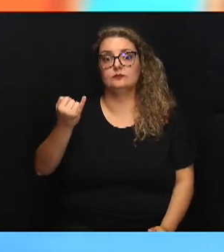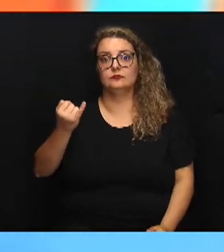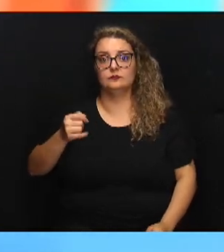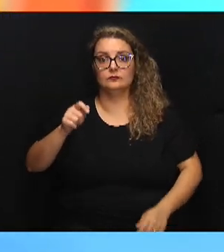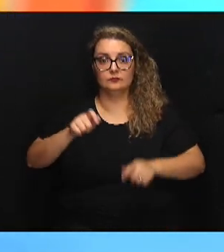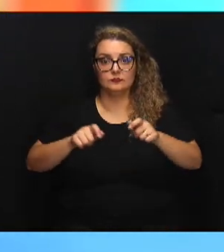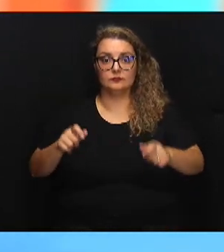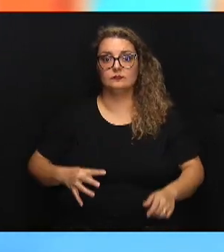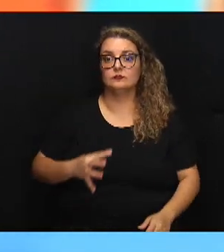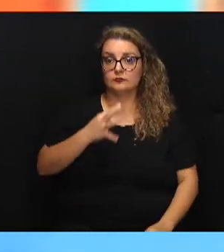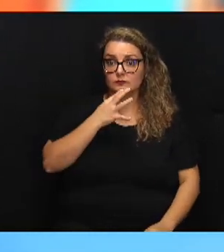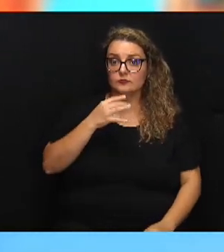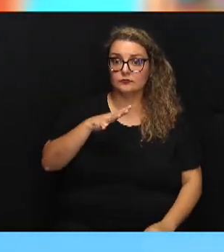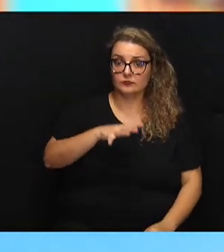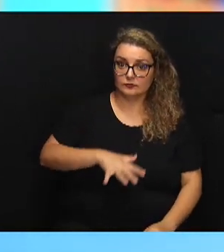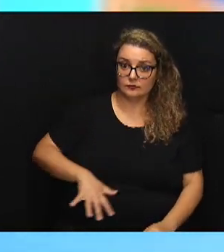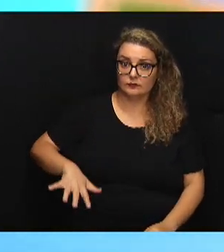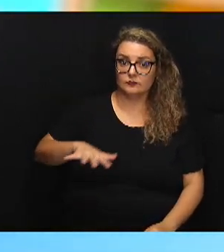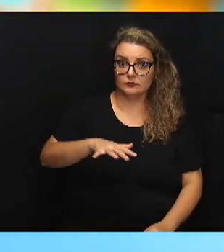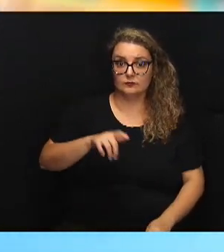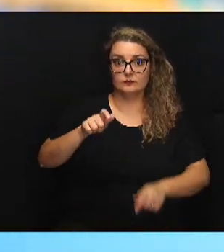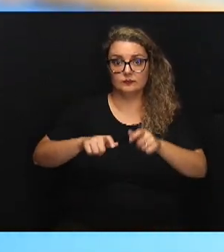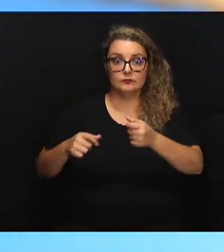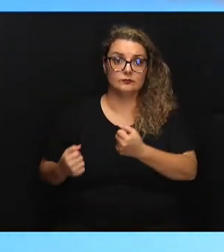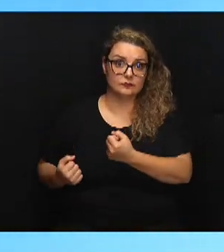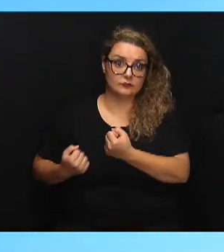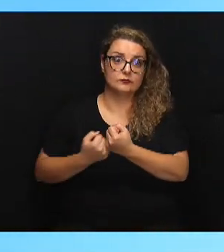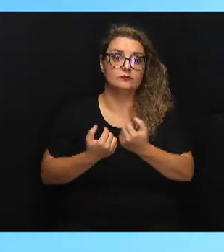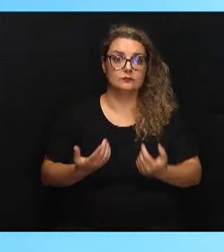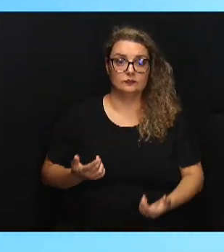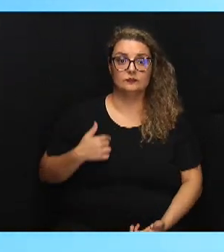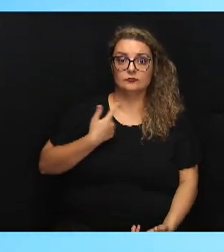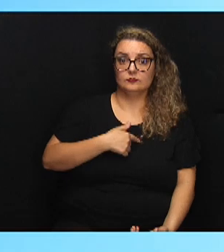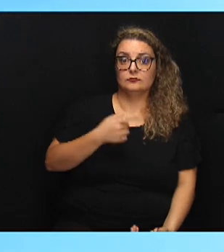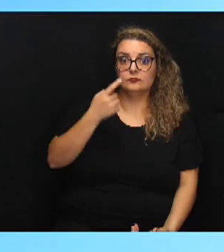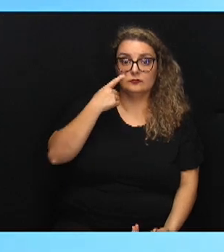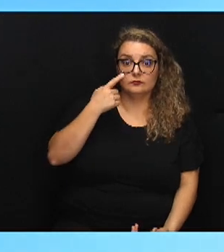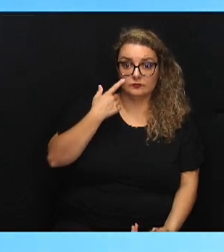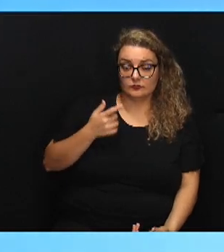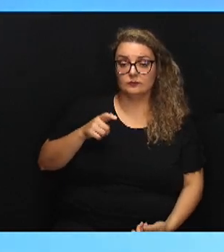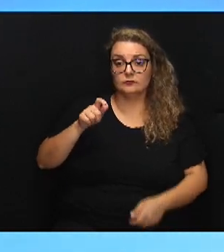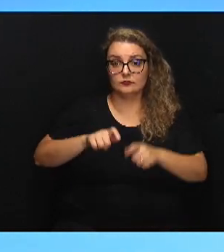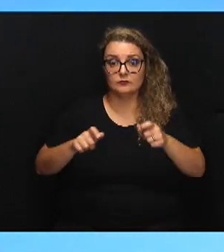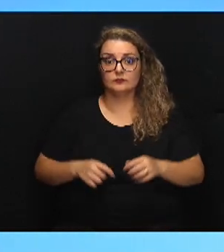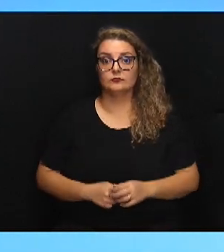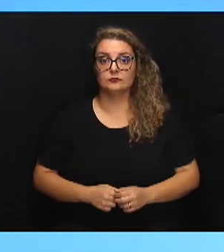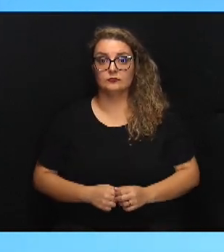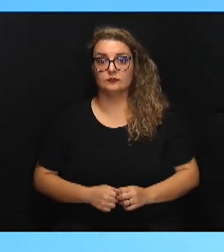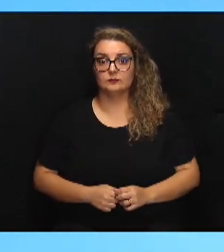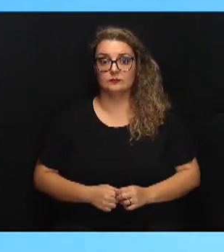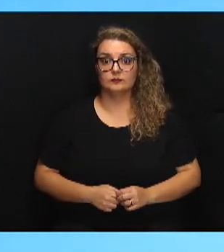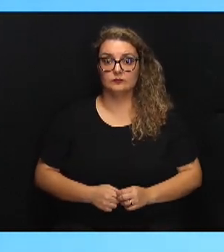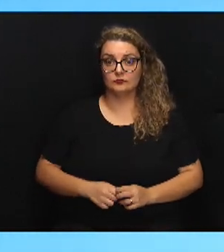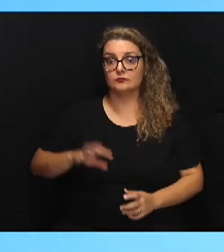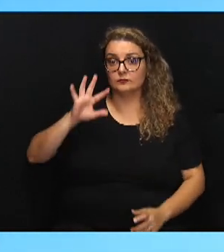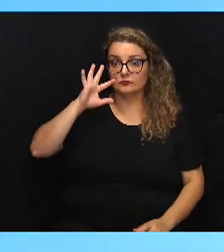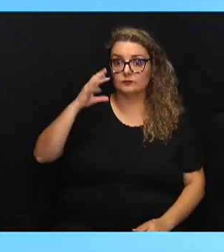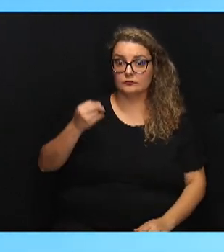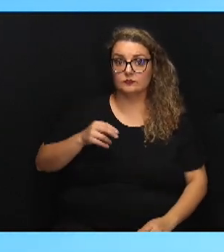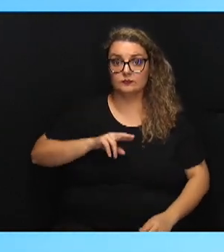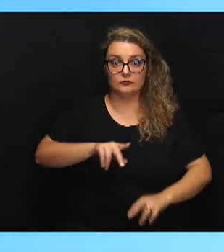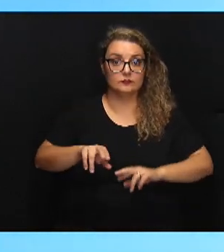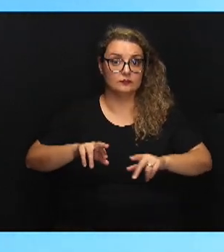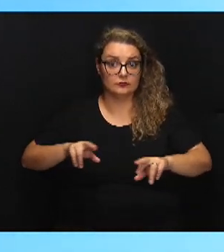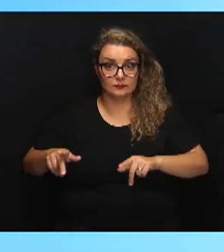conheçam mais desse setor, que as pessoas apoiem, né? Então a gente vê que tem muita pessoa que tem muito conhecimento em diversas